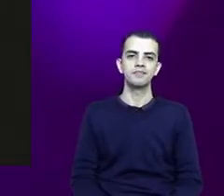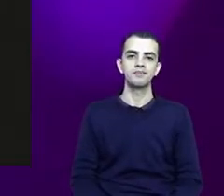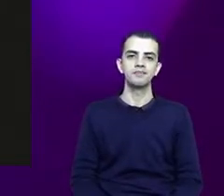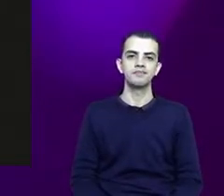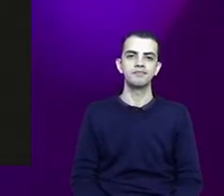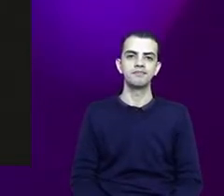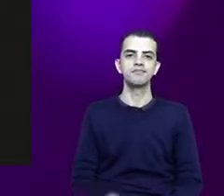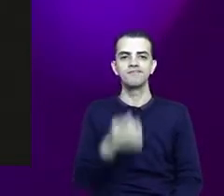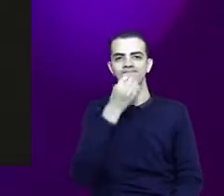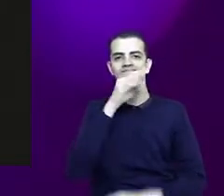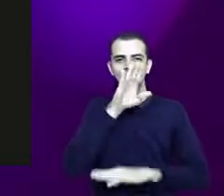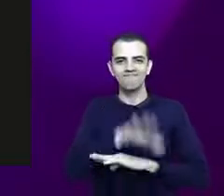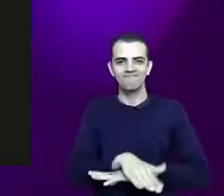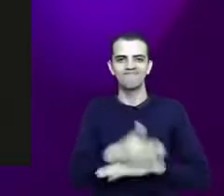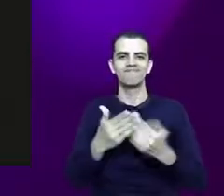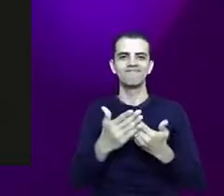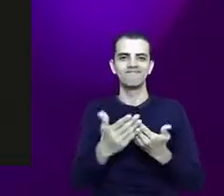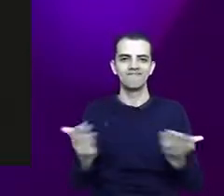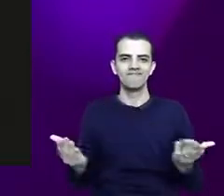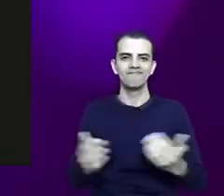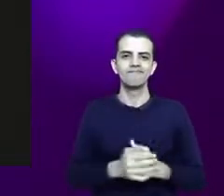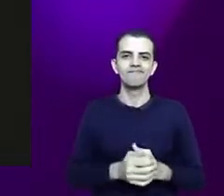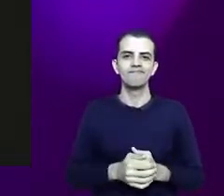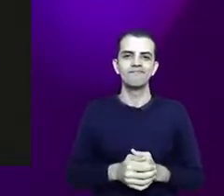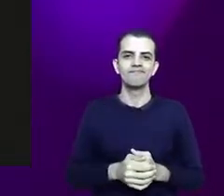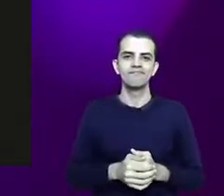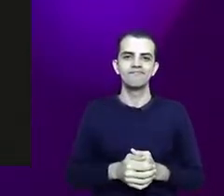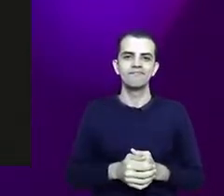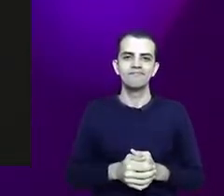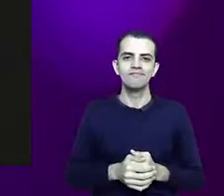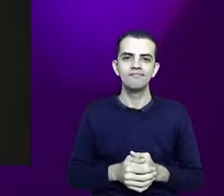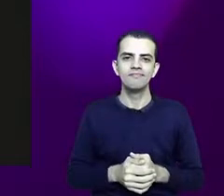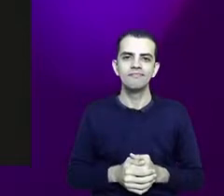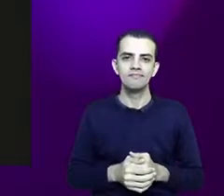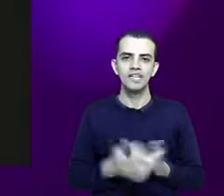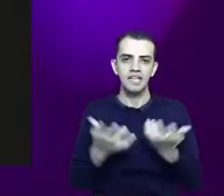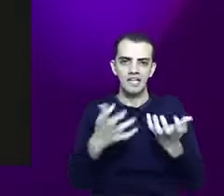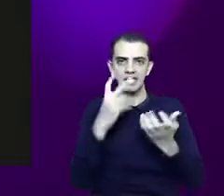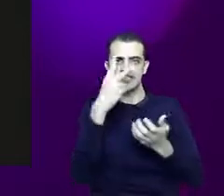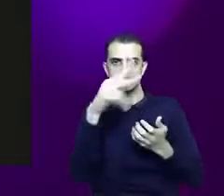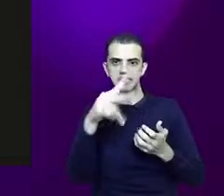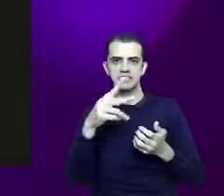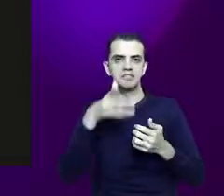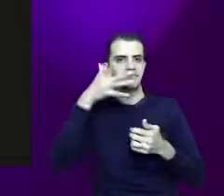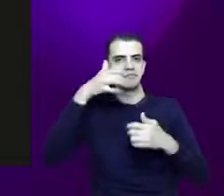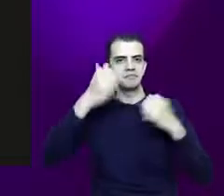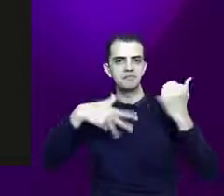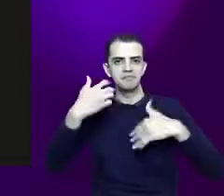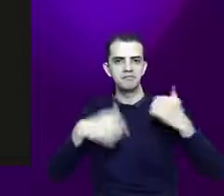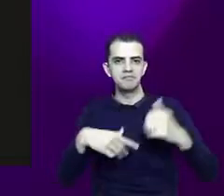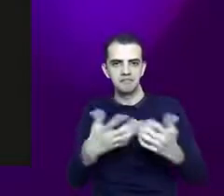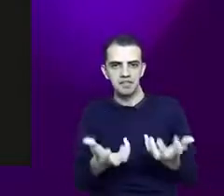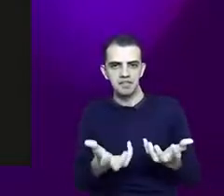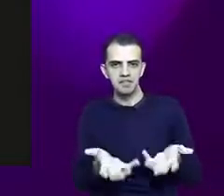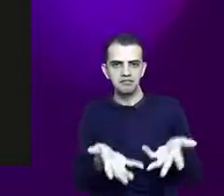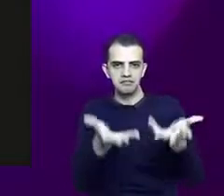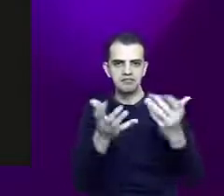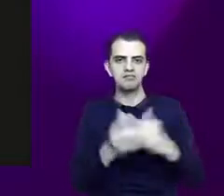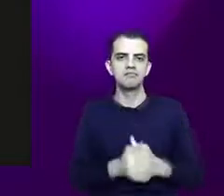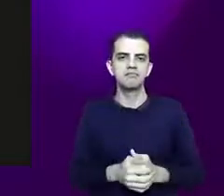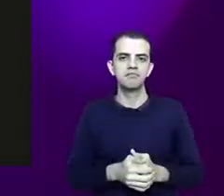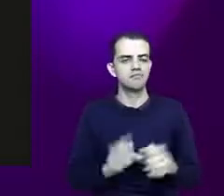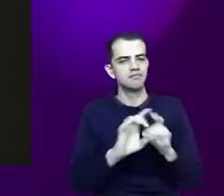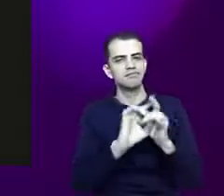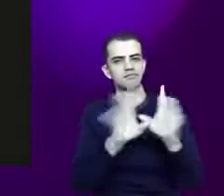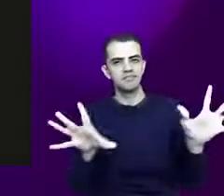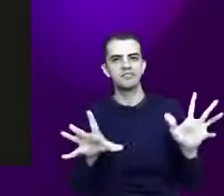Boa tarde de novo. Acho que eu vou deixar com o Vassalo. Vassalo, se você quiser já apresentar o seu caso, você já está com a tela com Oswaldo. você. Tá? Obrigado. E fica à vontade,